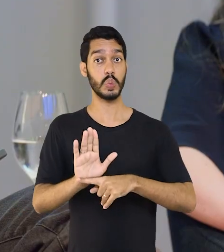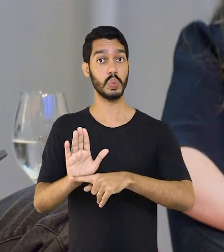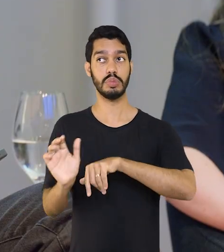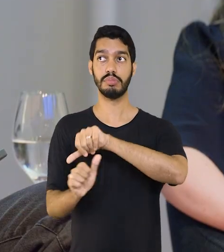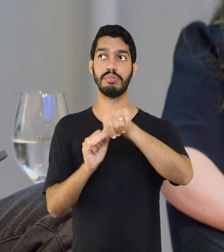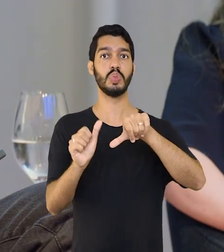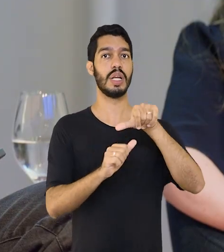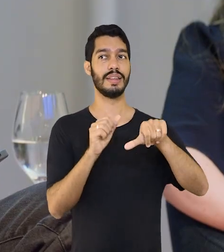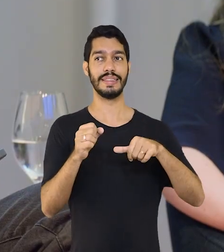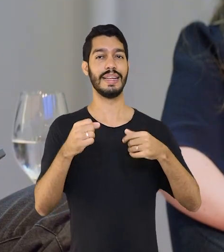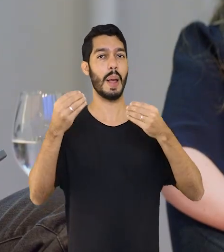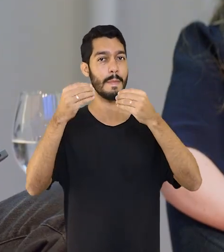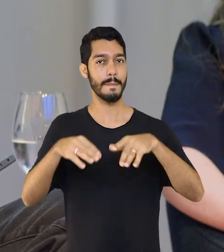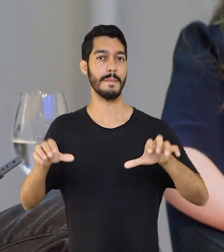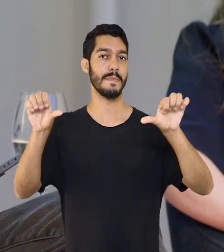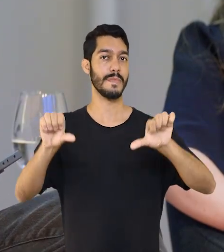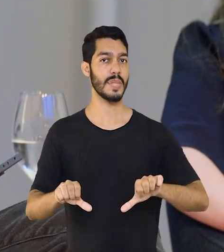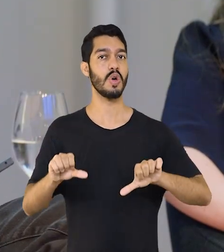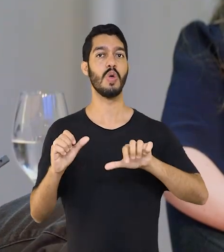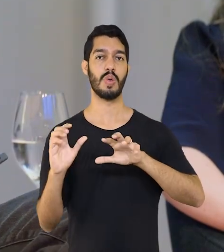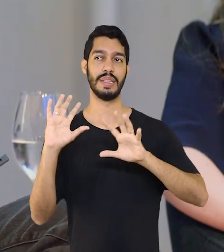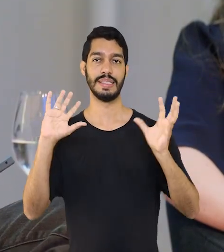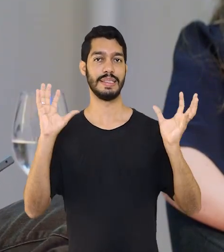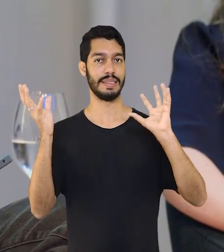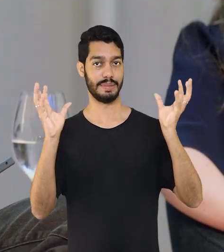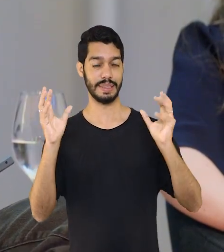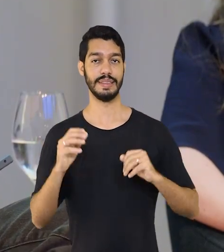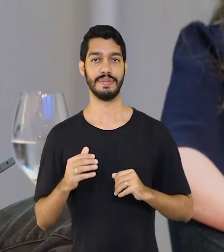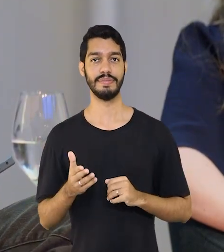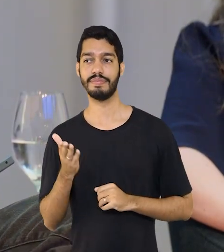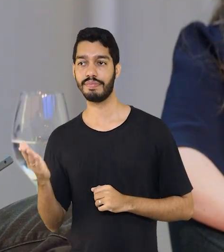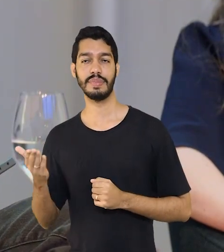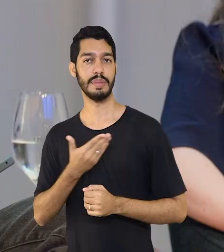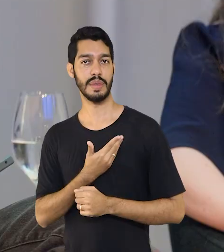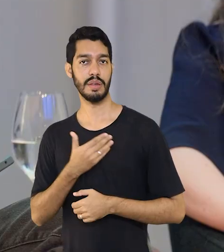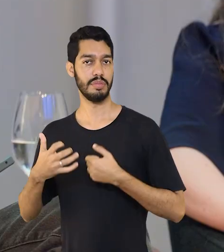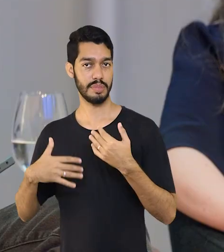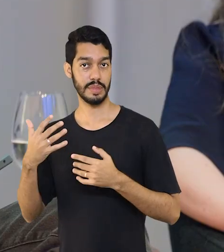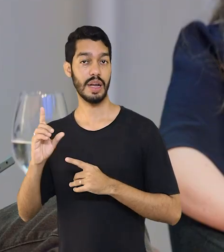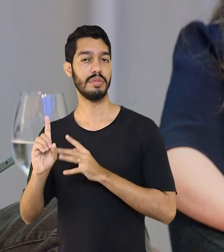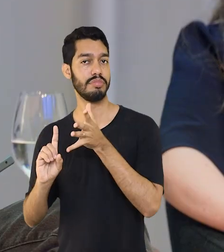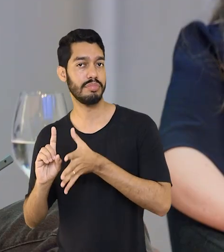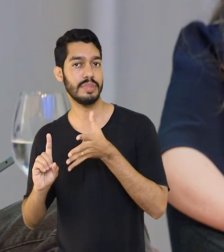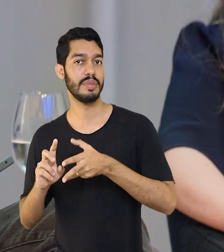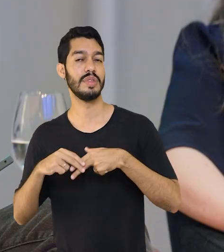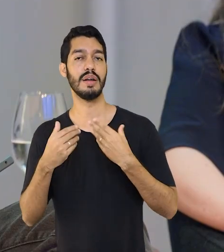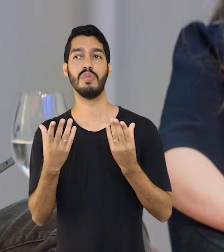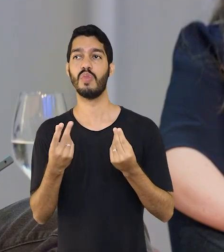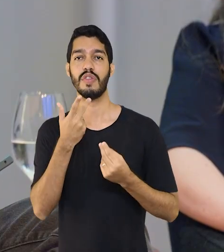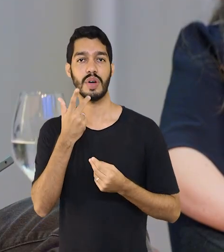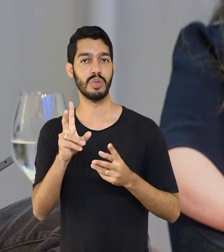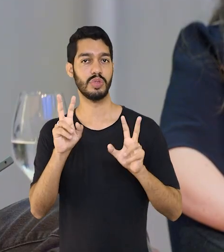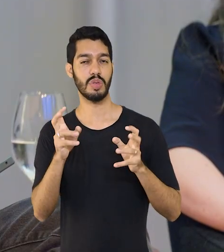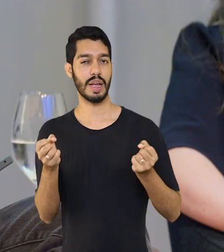as mudanças climáticas. E eu achei super interessante os ganchos que meus colegas panelistas deram, porque falou-se muito